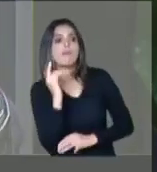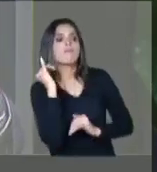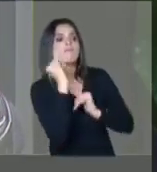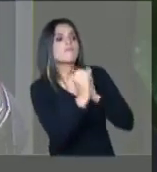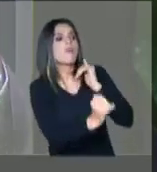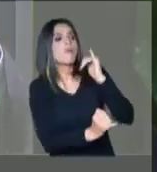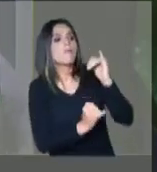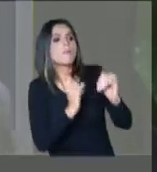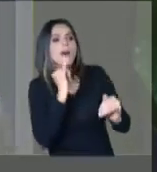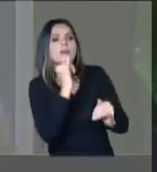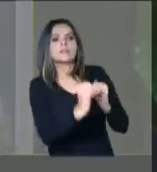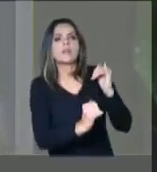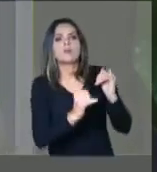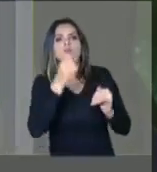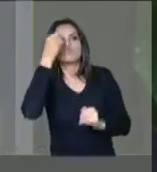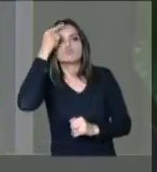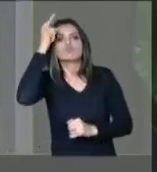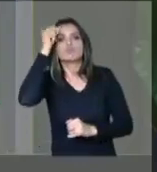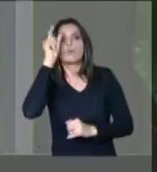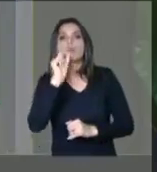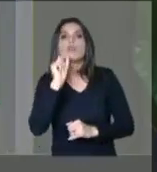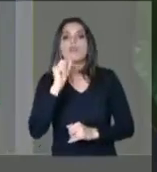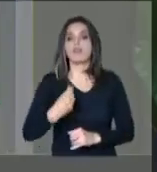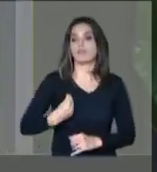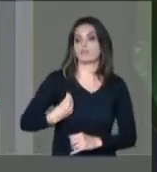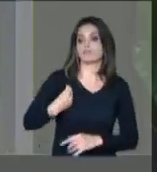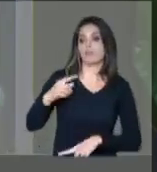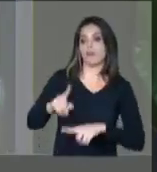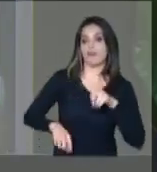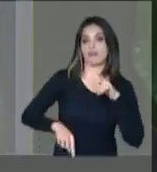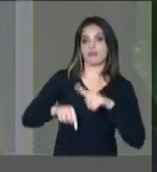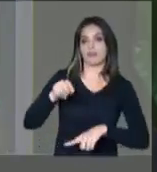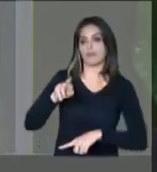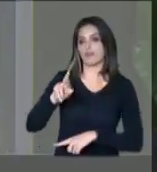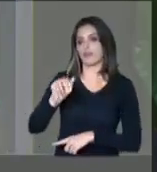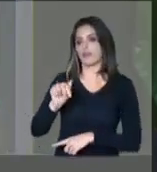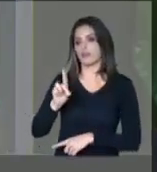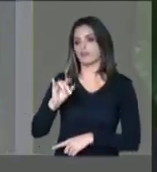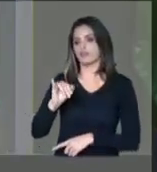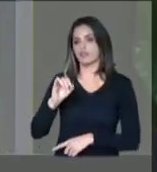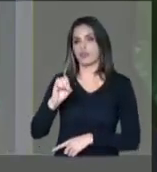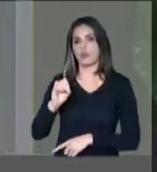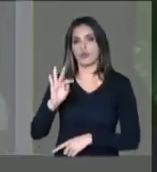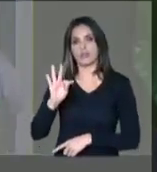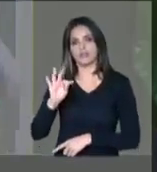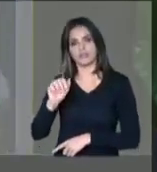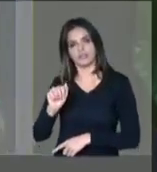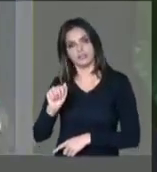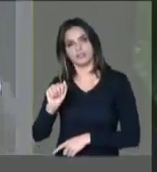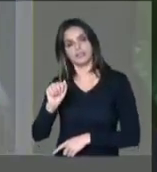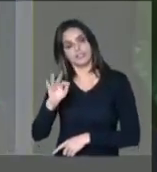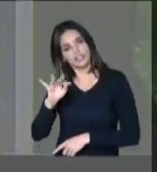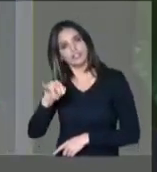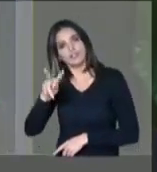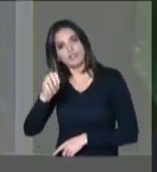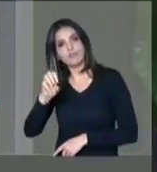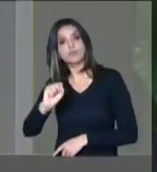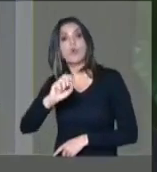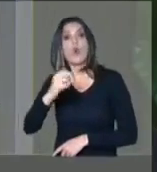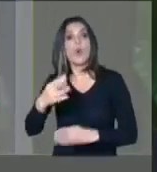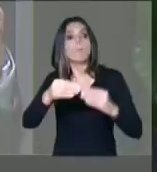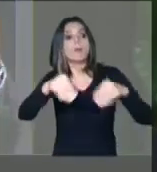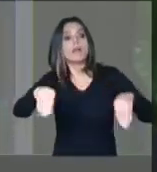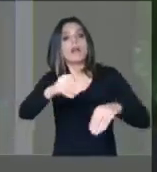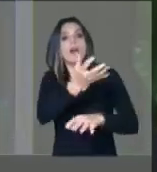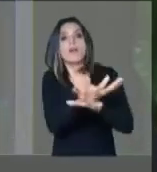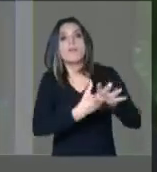informações sobre a presença de materiais radioativos ou danosos ao meio